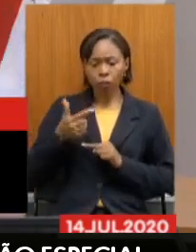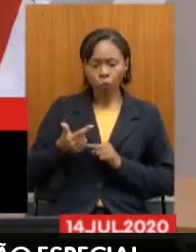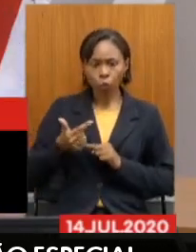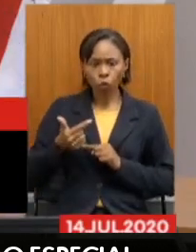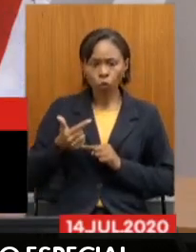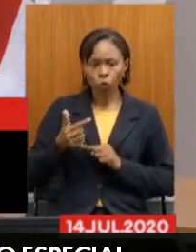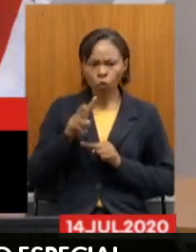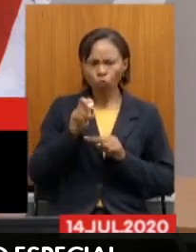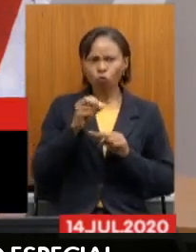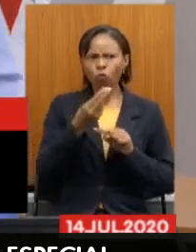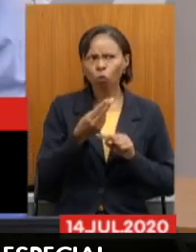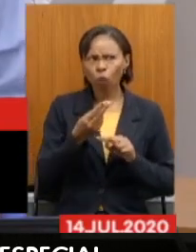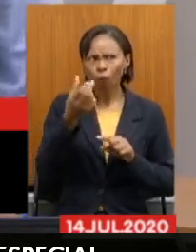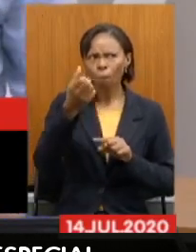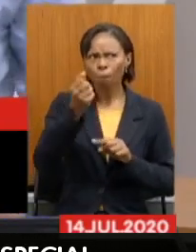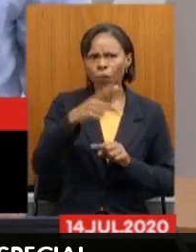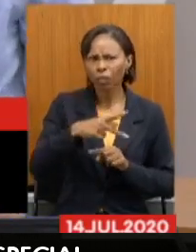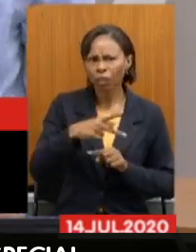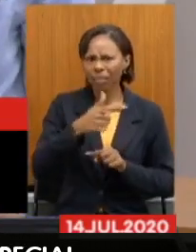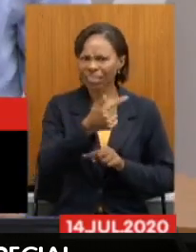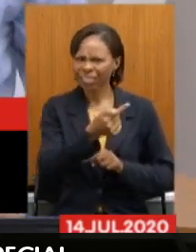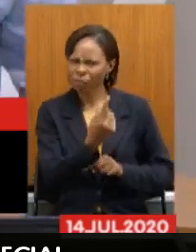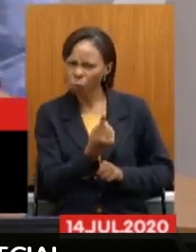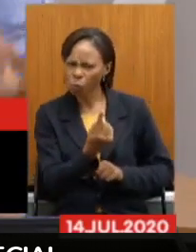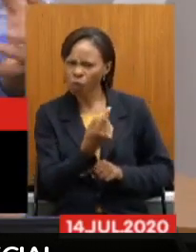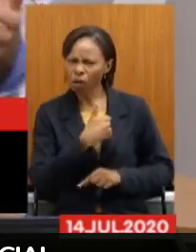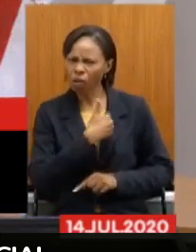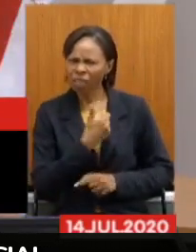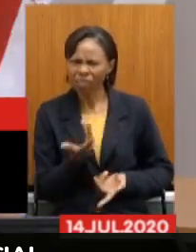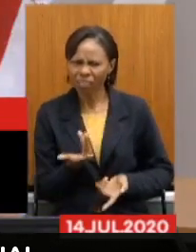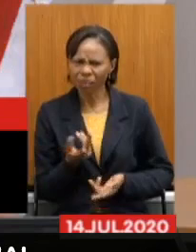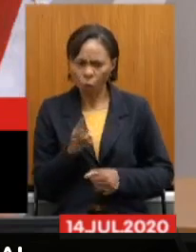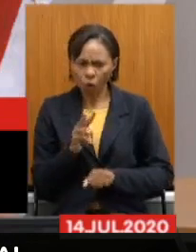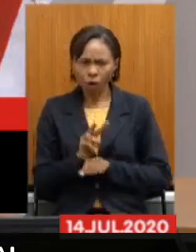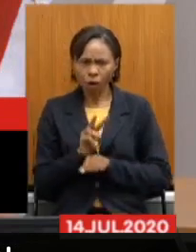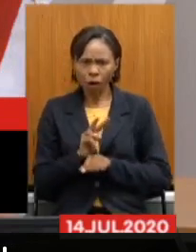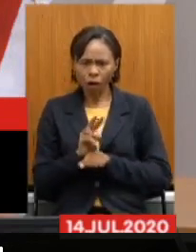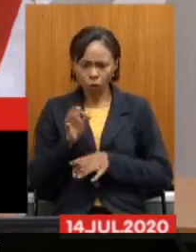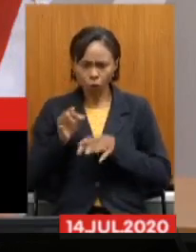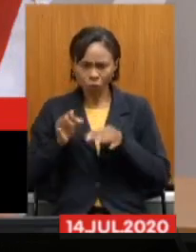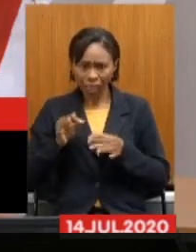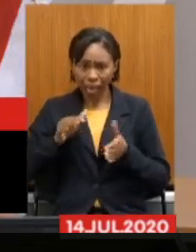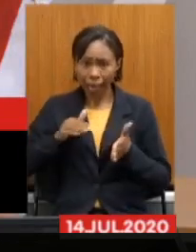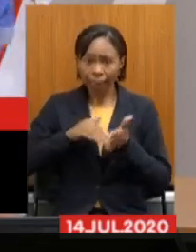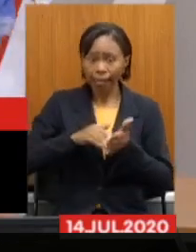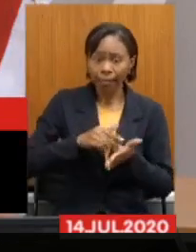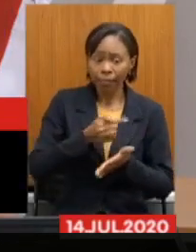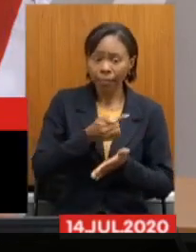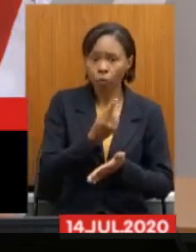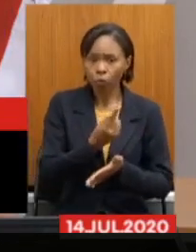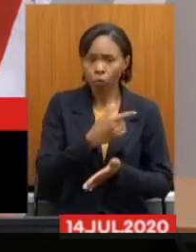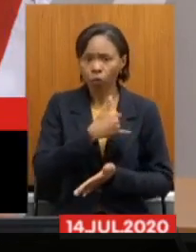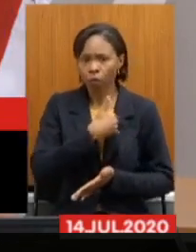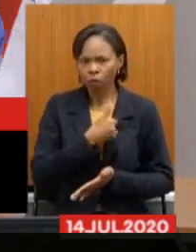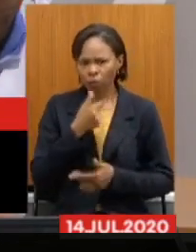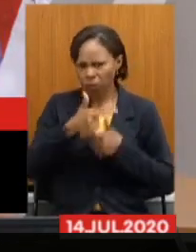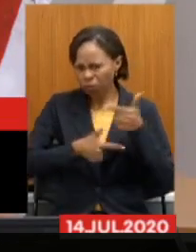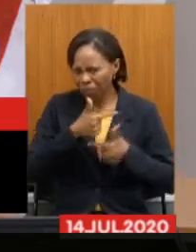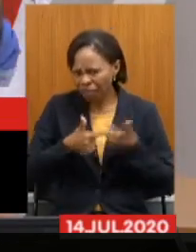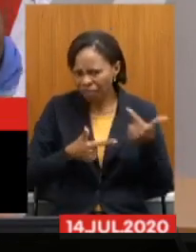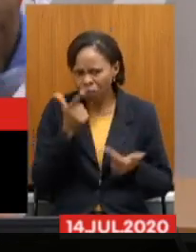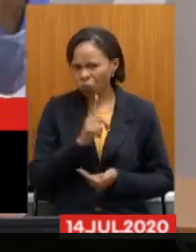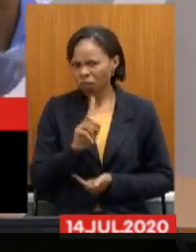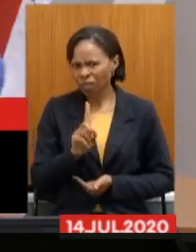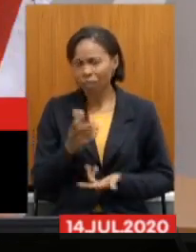anos de idade. Será que um oficial de justiça conseguirá trabalhar até essa idade? As mulheres,